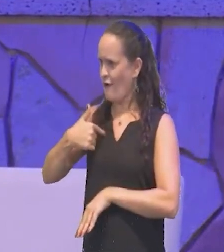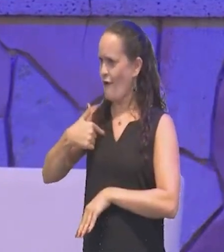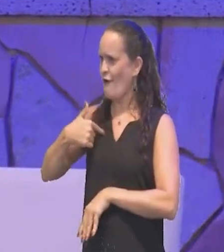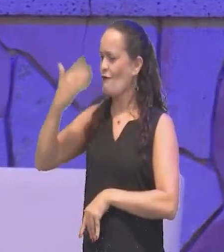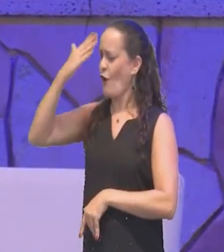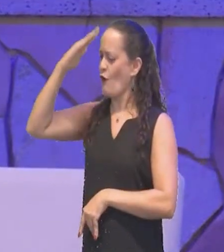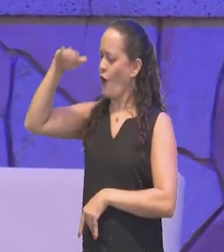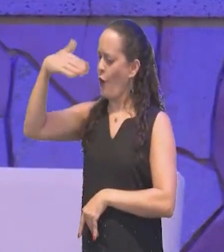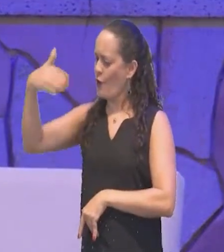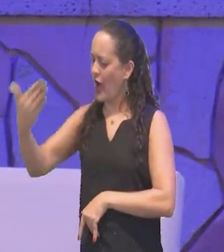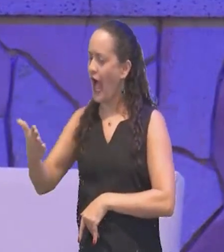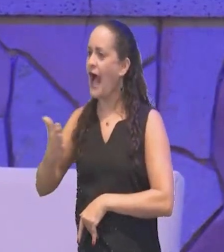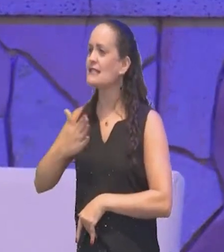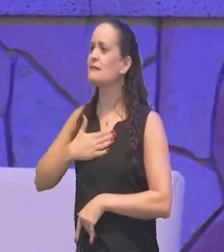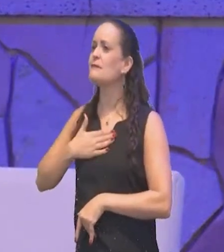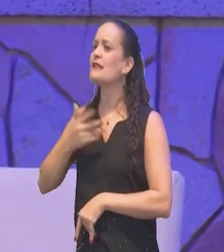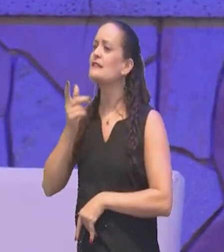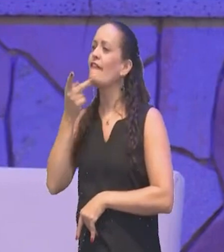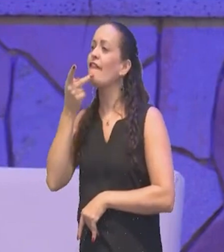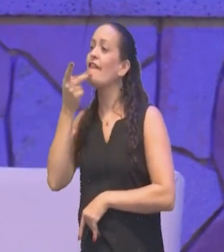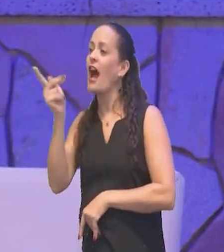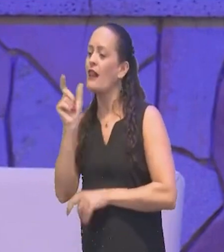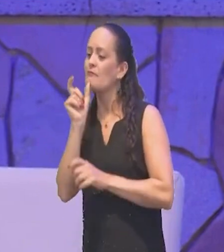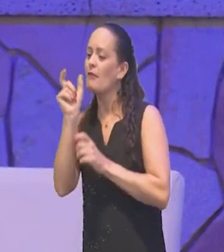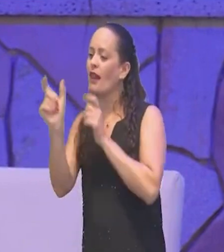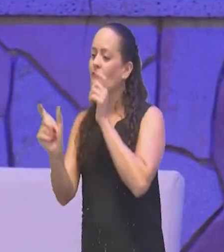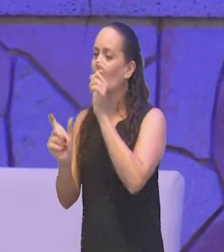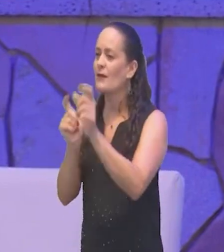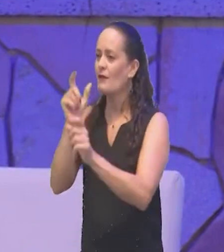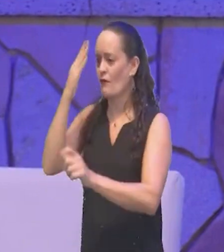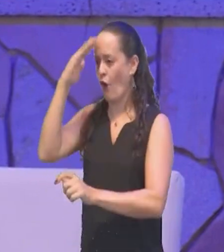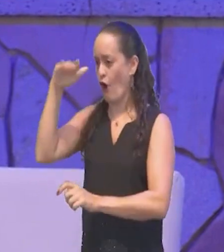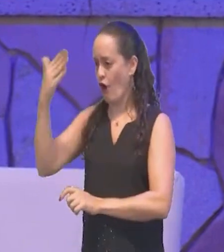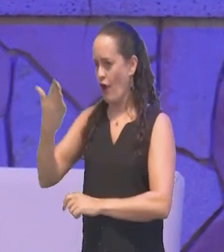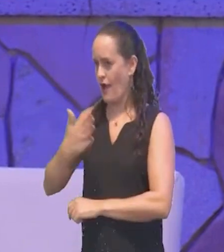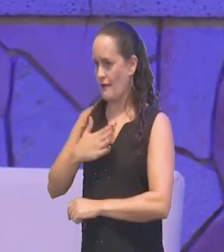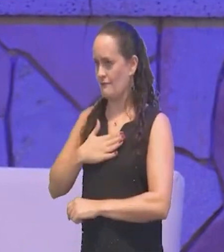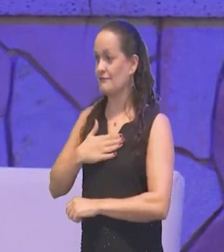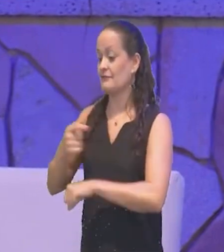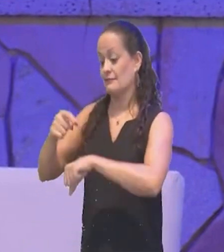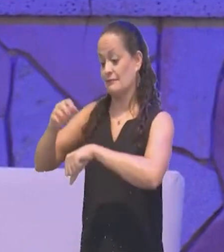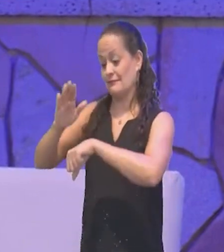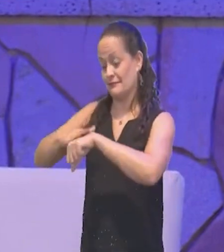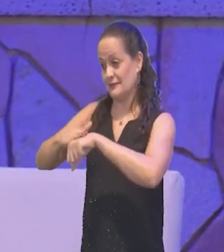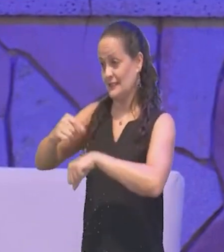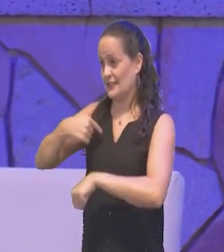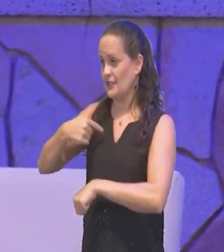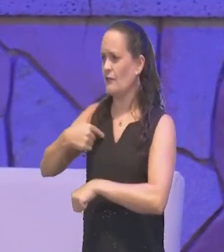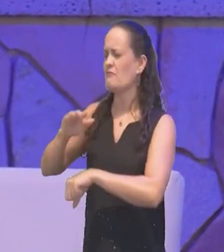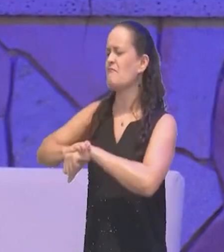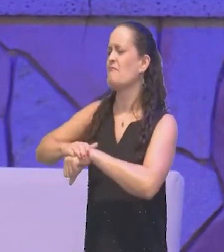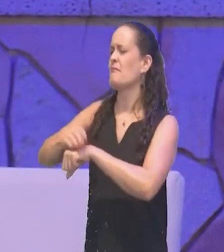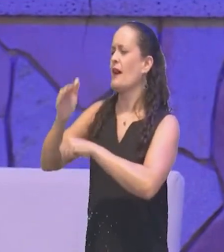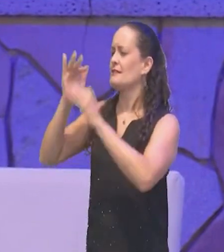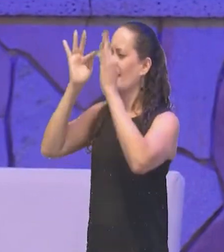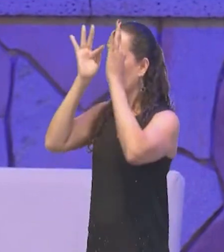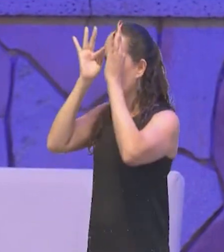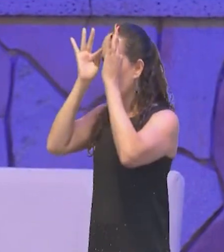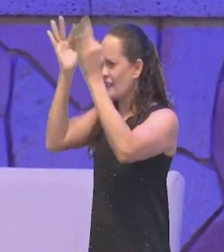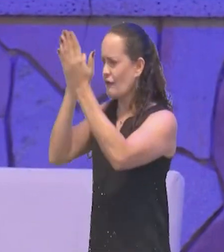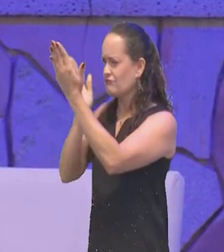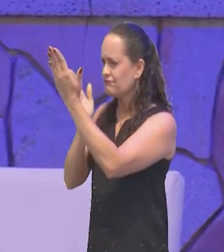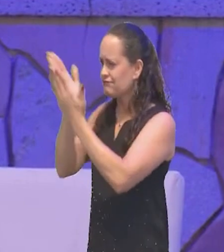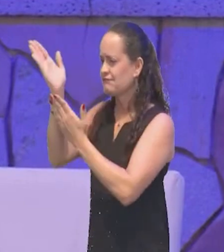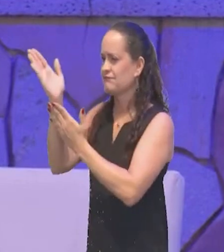mais as minhas palavras. Se depender de mim, procurarei ser mais fiel. Se depender